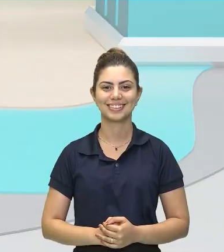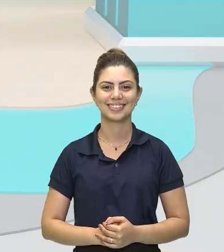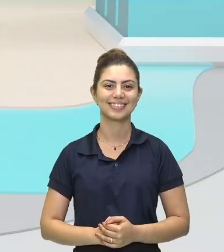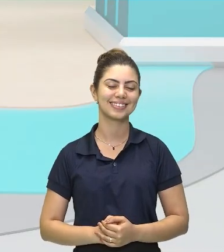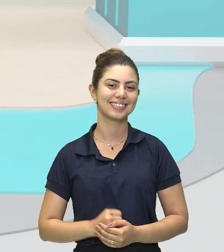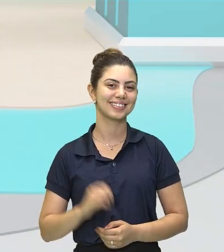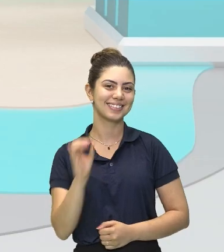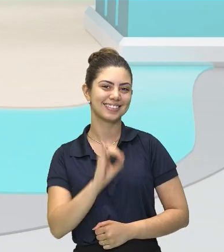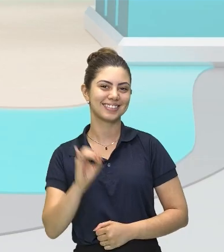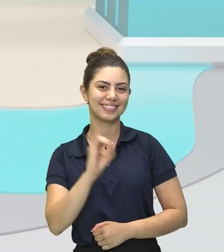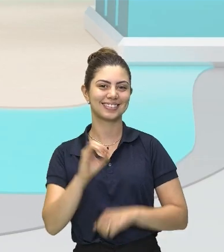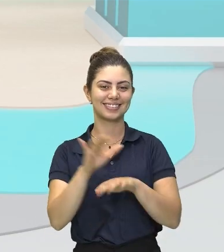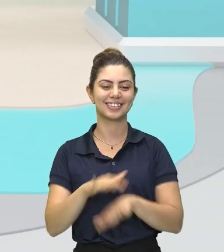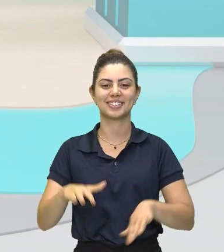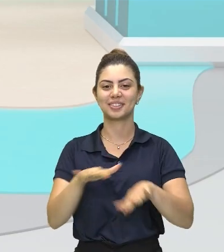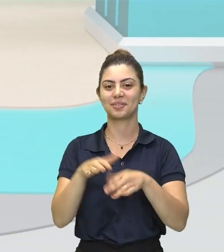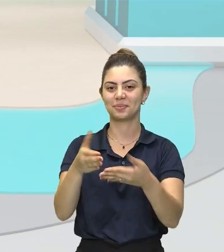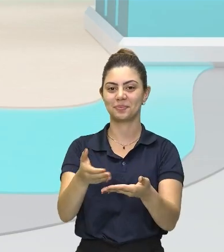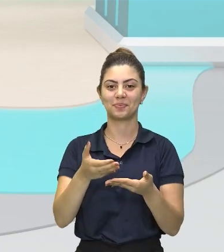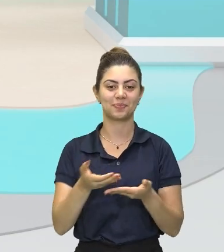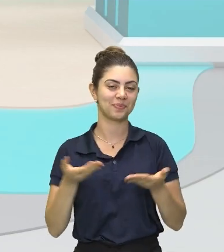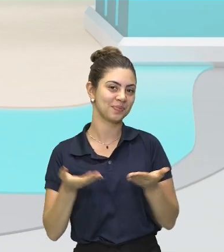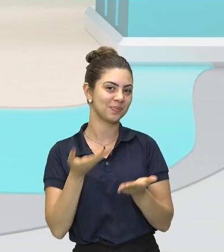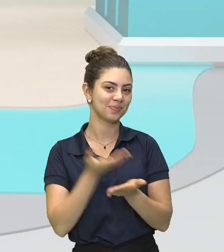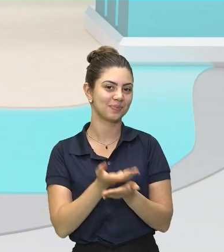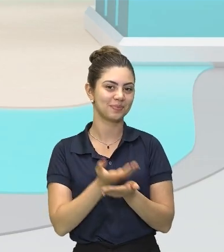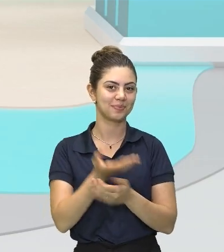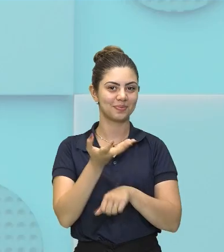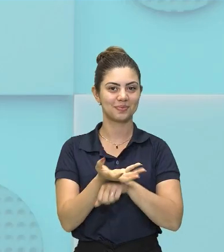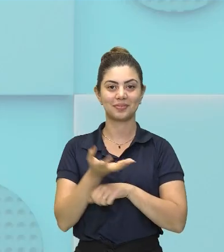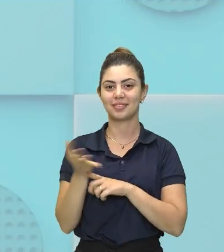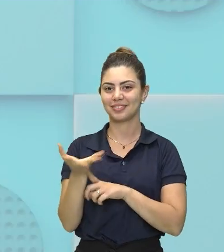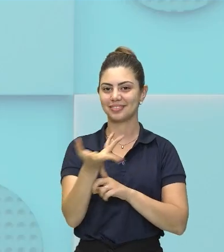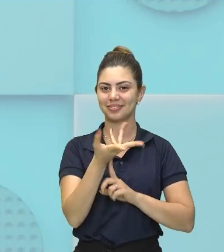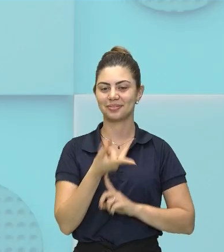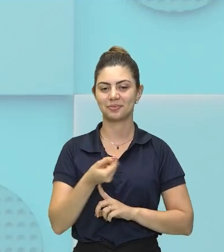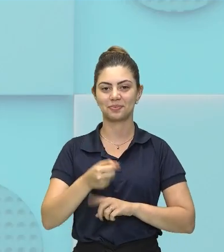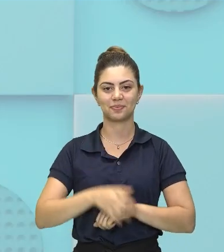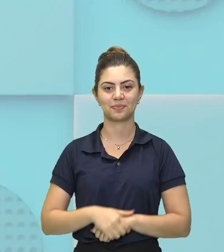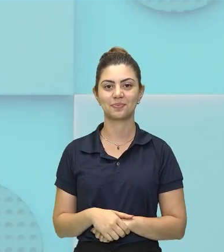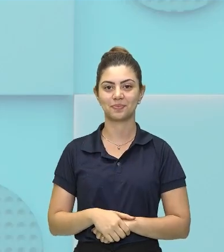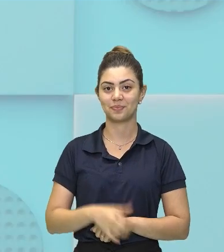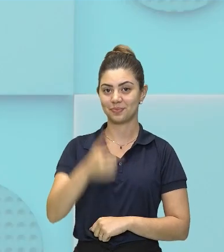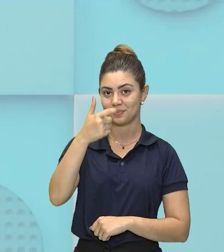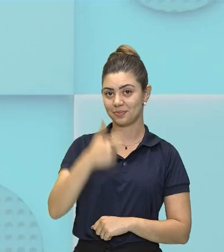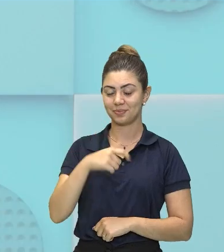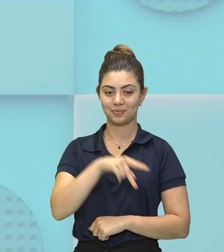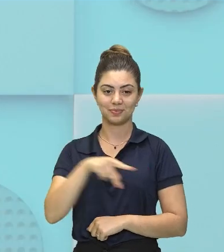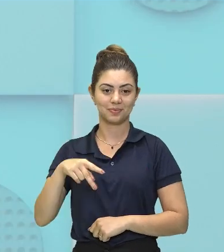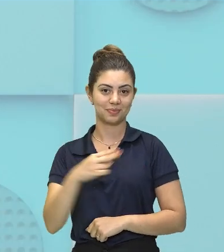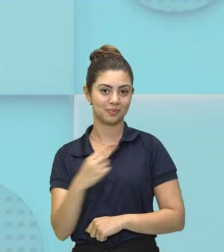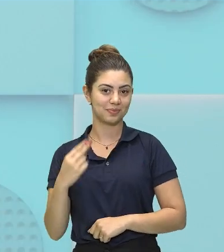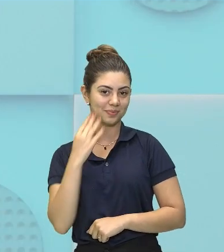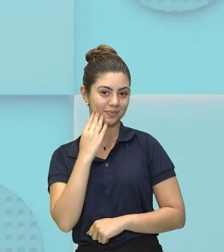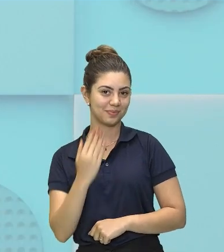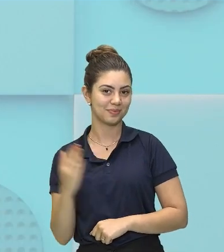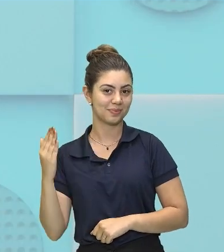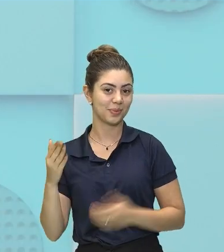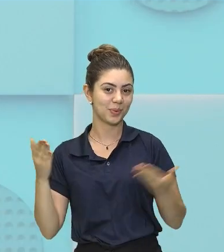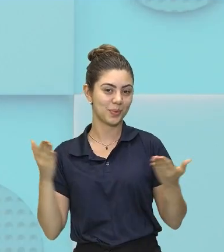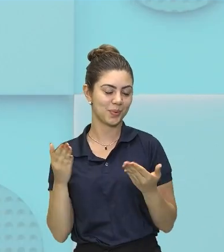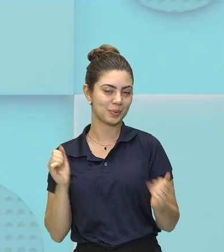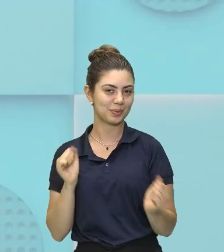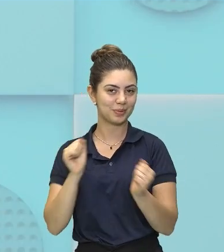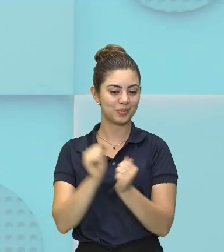Olá, sejam todos bem-vindos para mais uma aula de arte. Eu sou a professora Lúcia Santos e vou estar com vocês